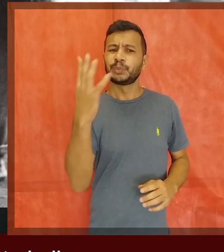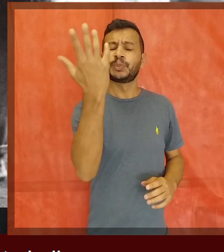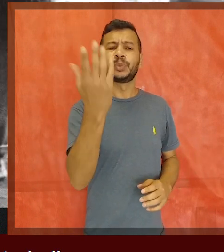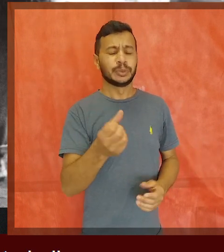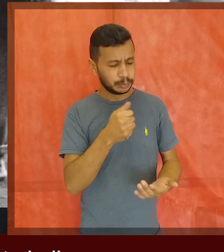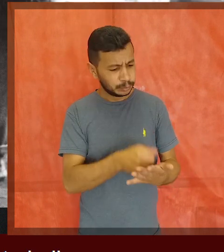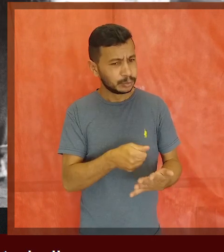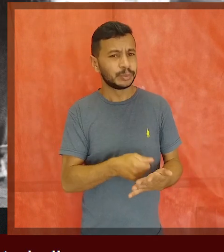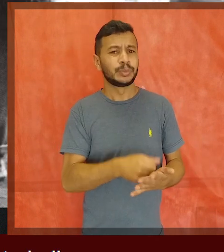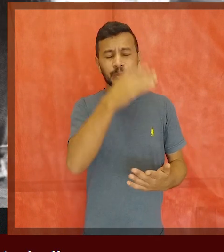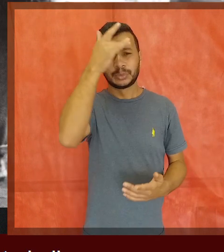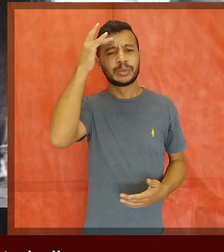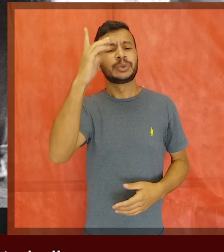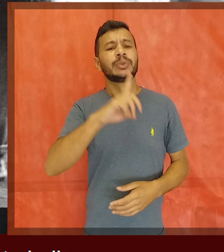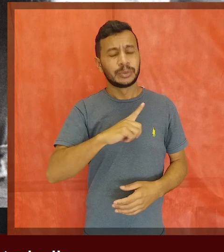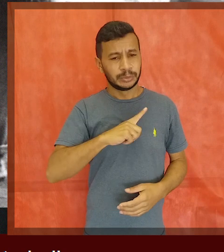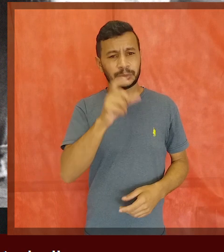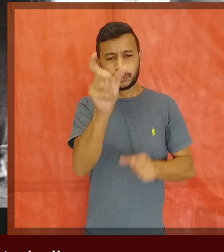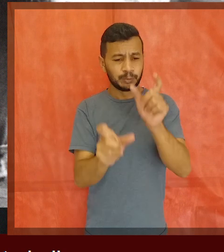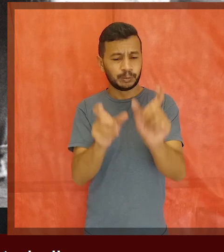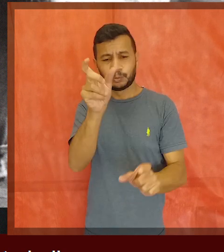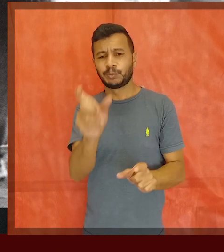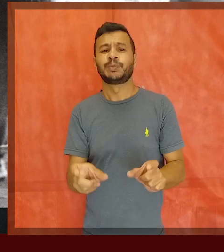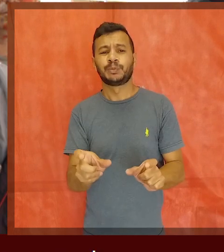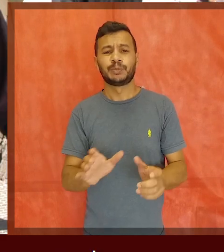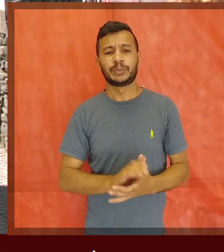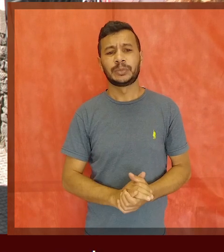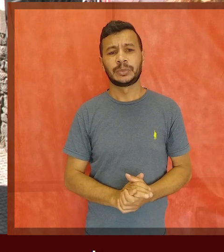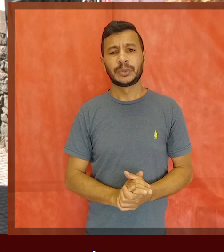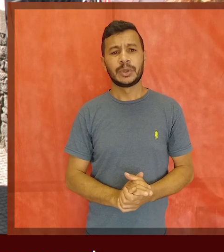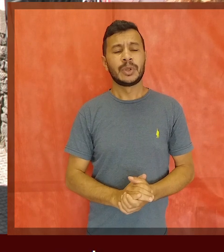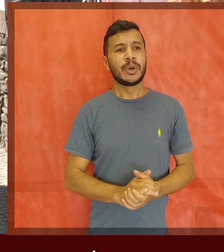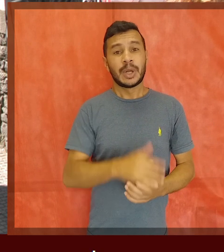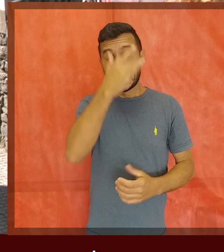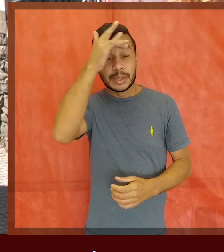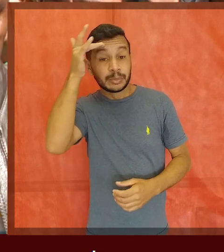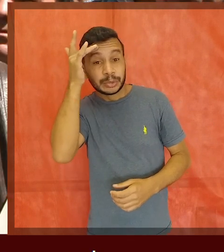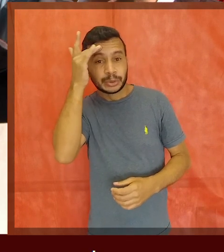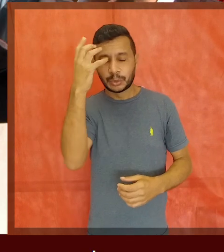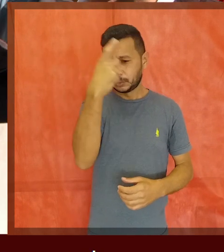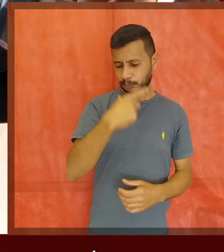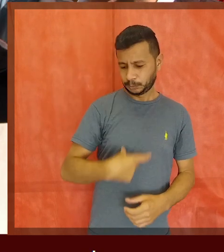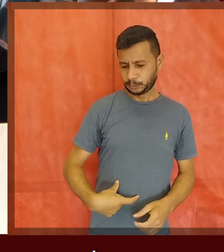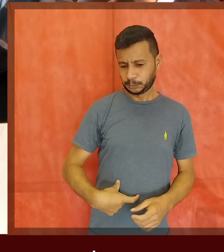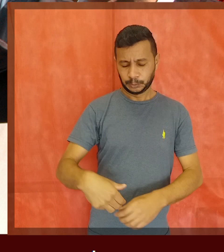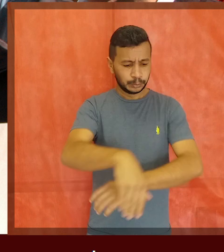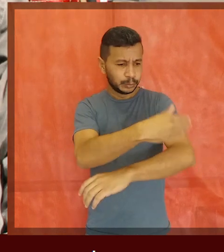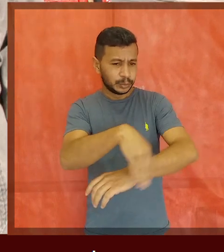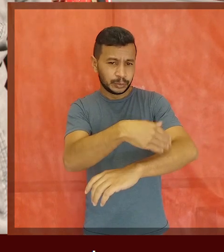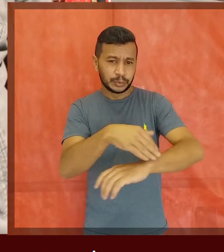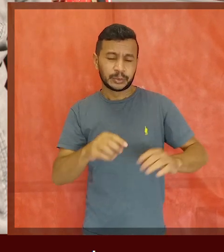trabalhadores enfrentam para garantir a dignidade humana no trabalho. Caracterizados de zumbis, Os trabalhadores